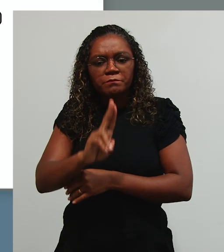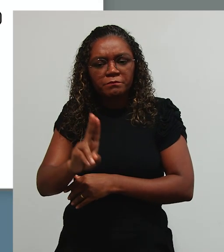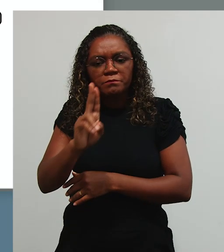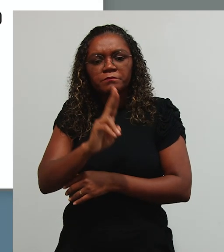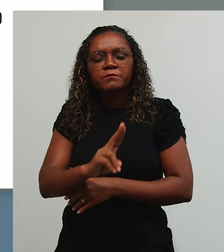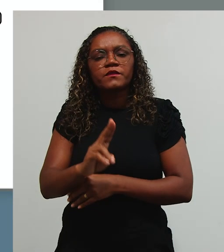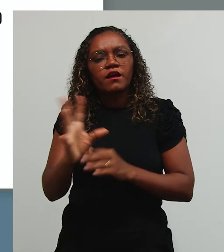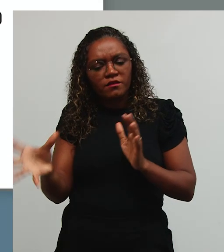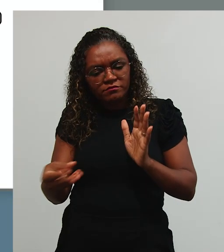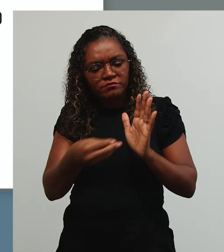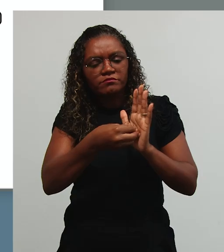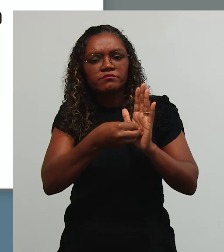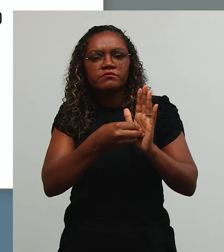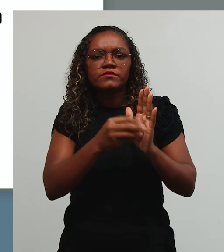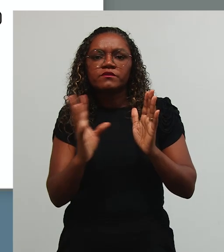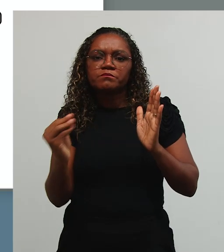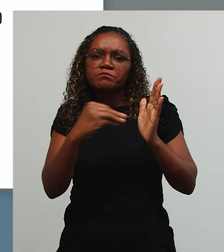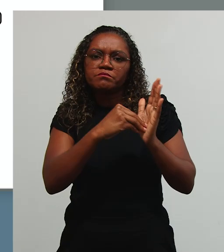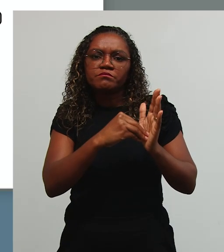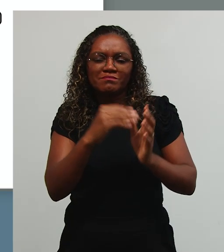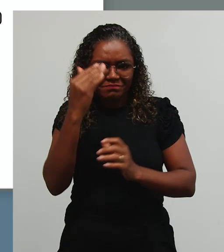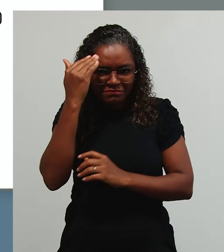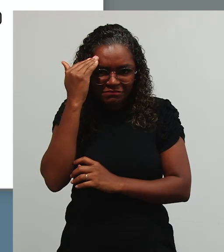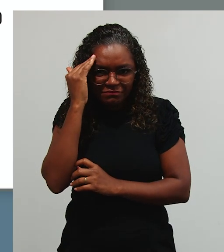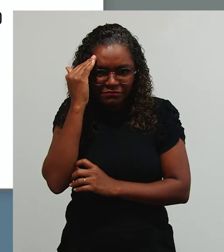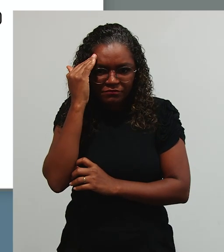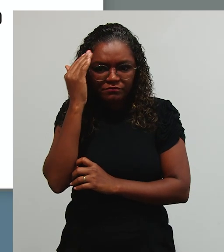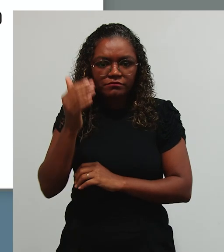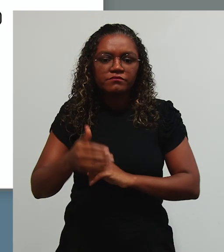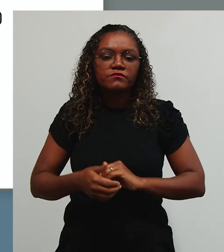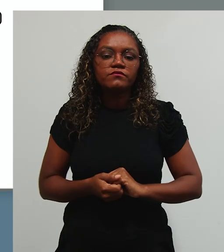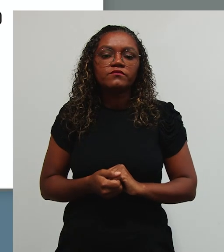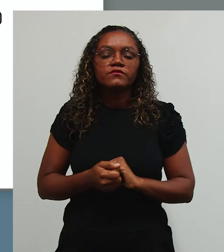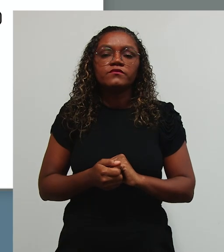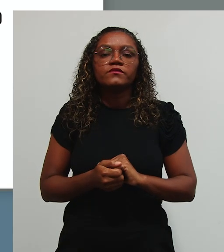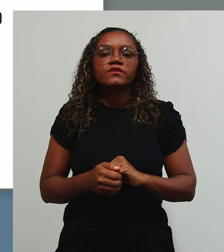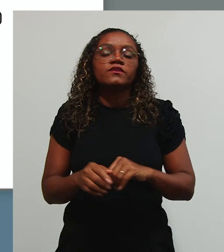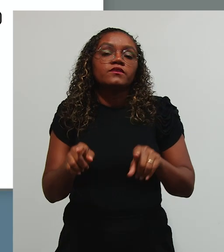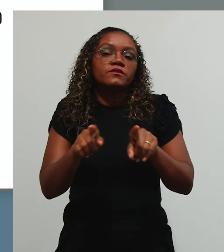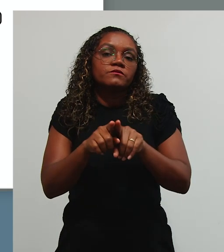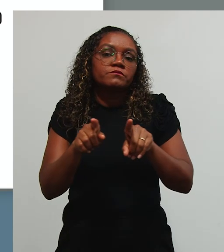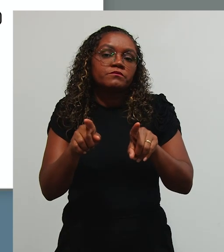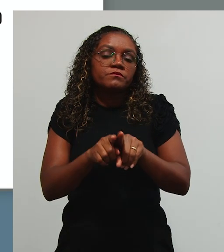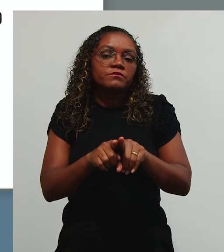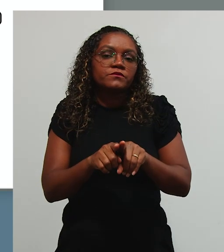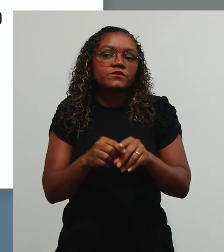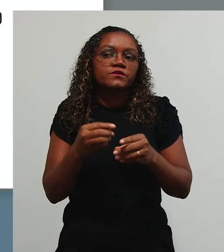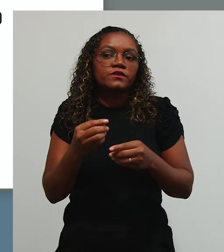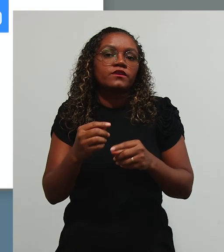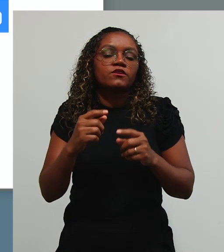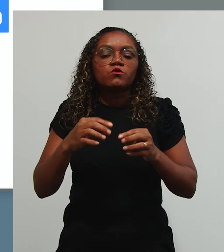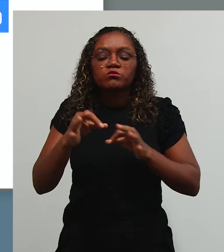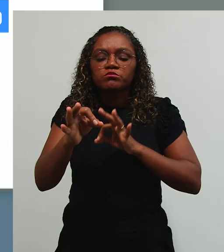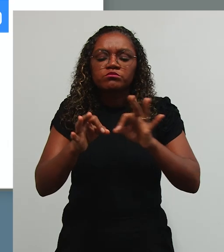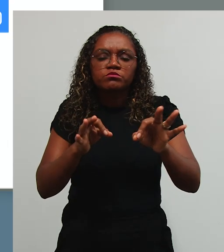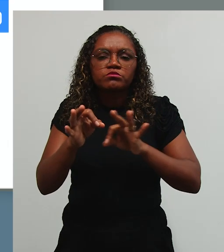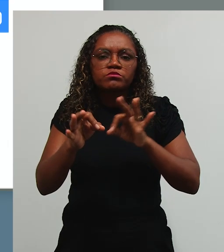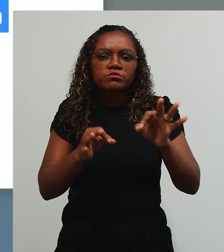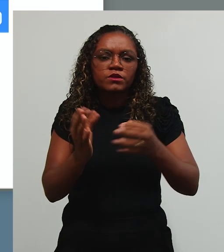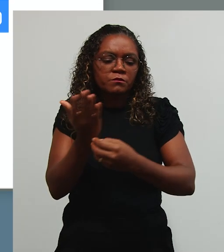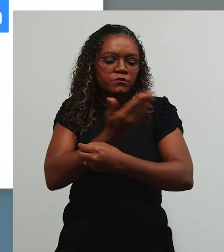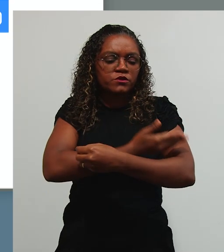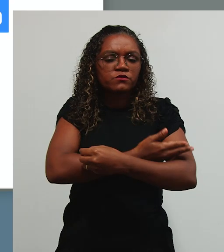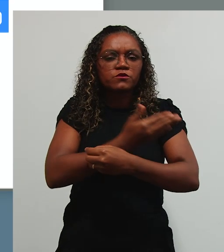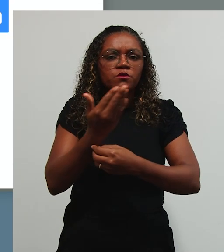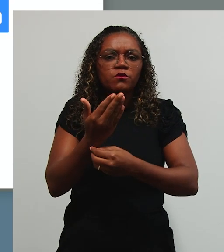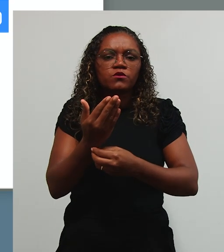utilizado e você já vai colocar como que ele está organizado, ó, que é uma das últimas coisas. Breve indicação de como está organizado o